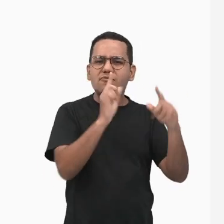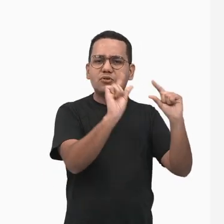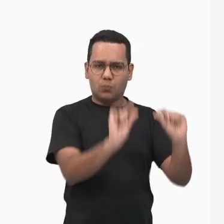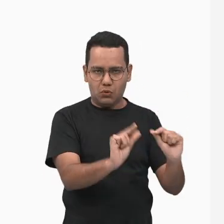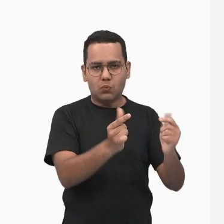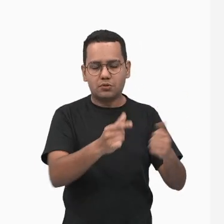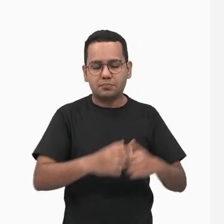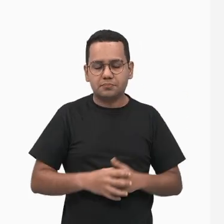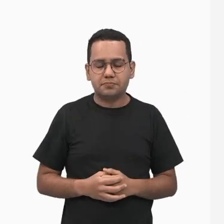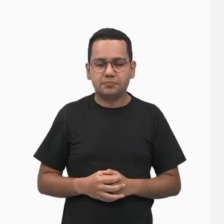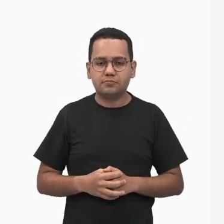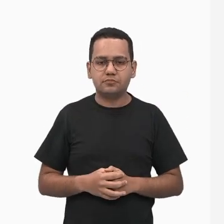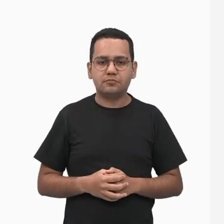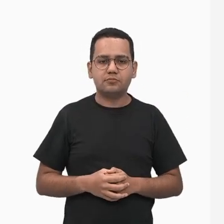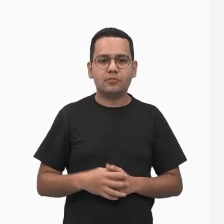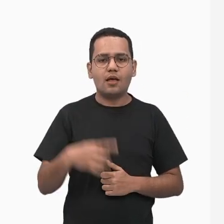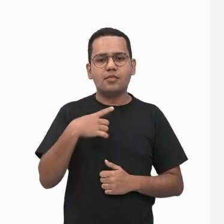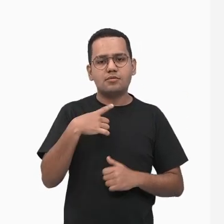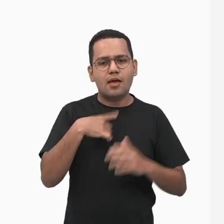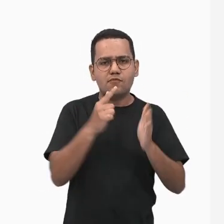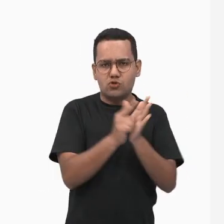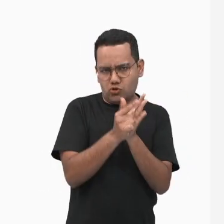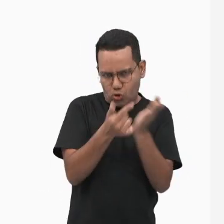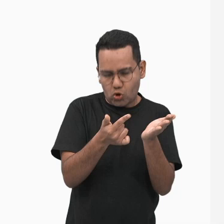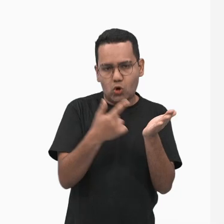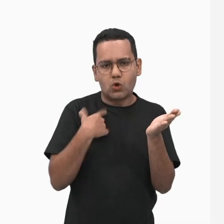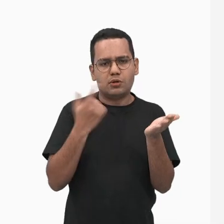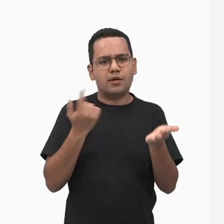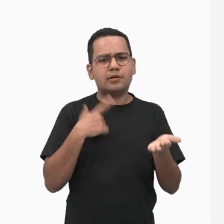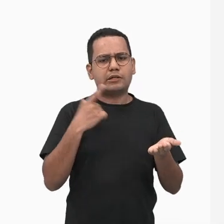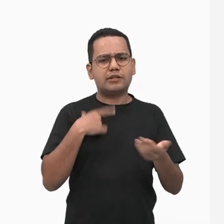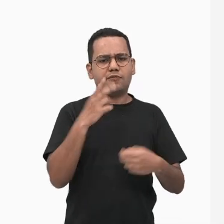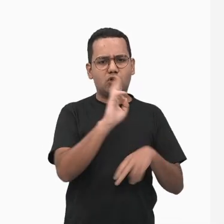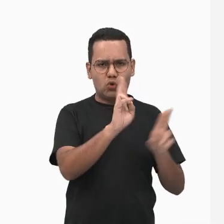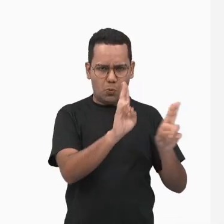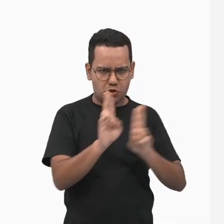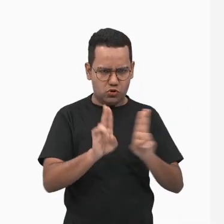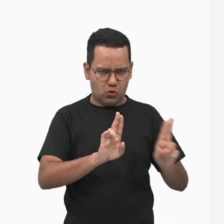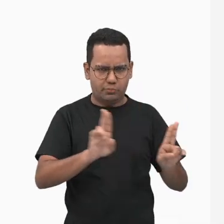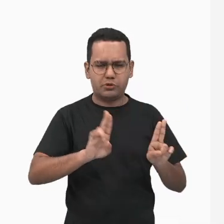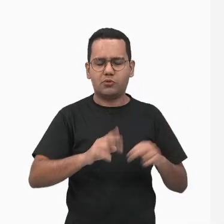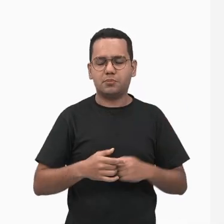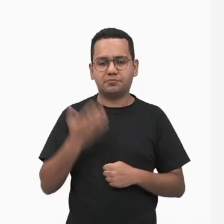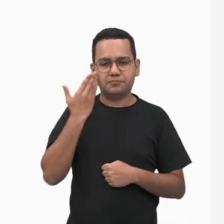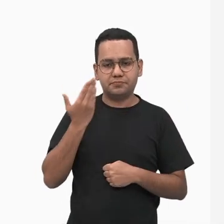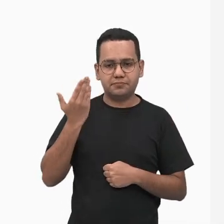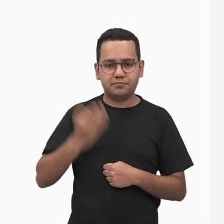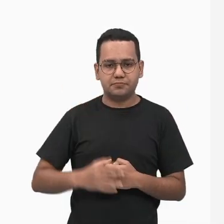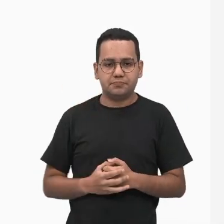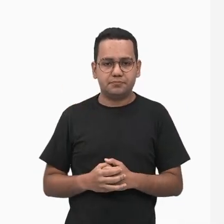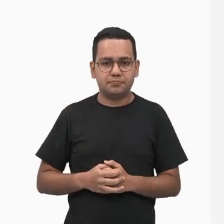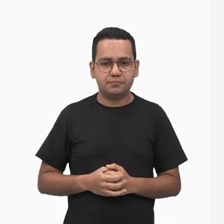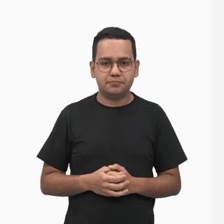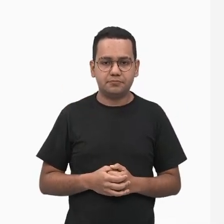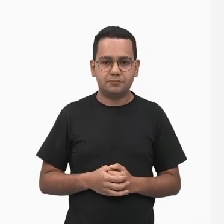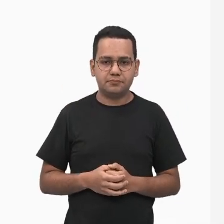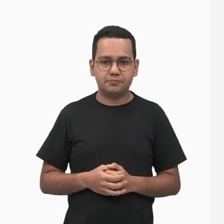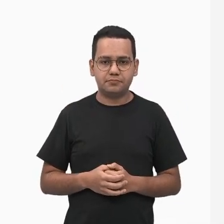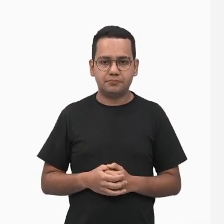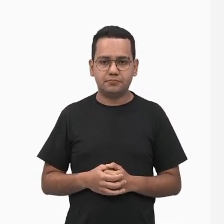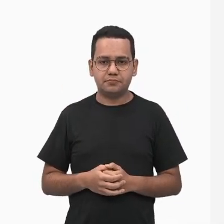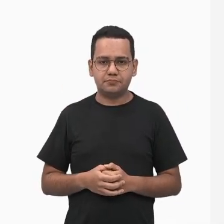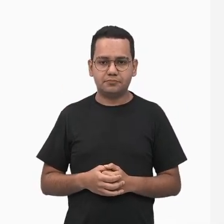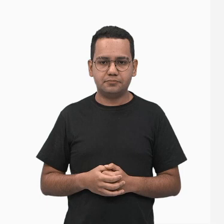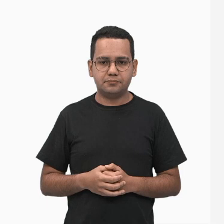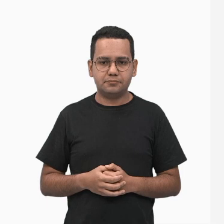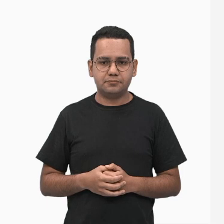exemplo a Astrélia, redigido por Antônio José do Amaral e José Joaquim Vieira Souto, o